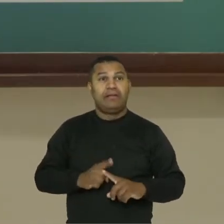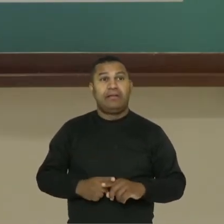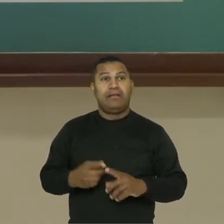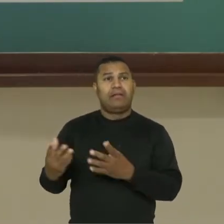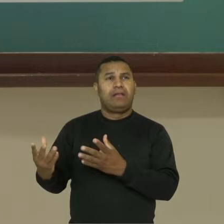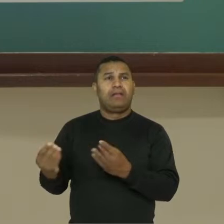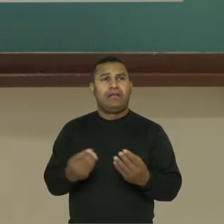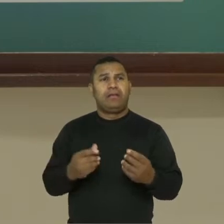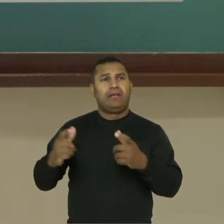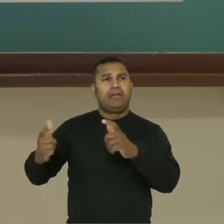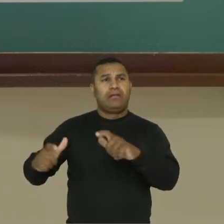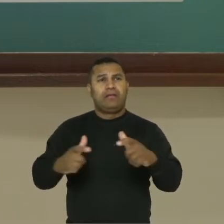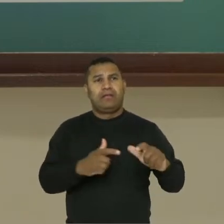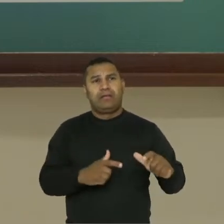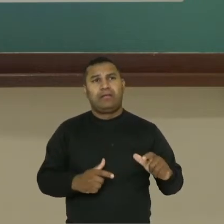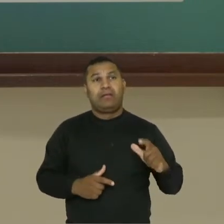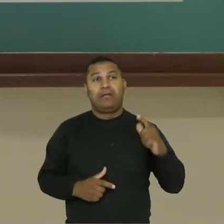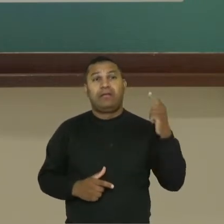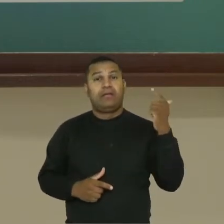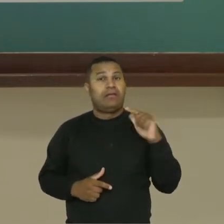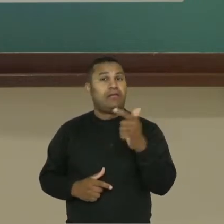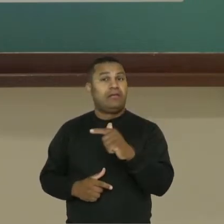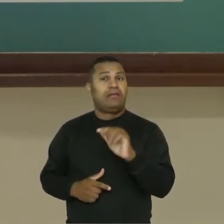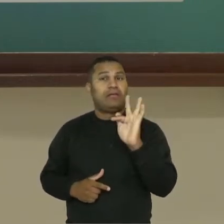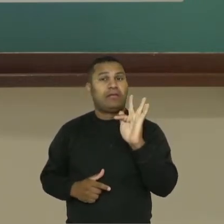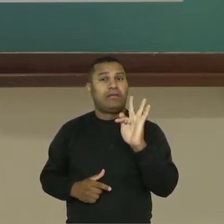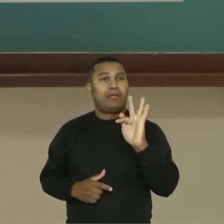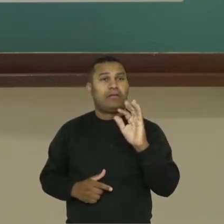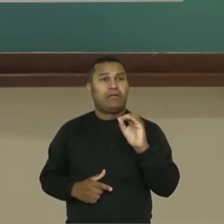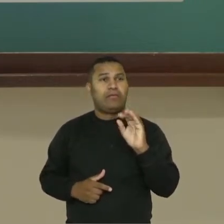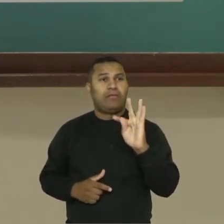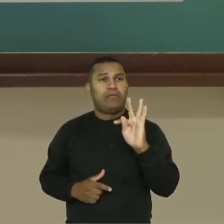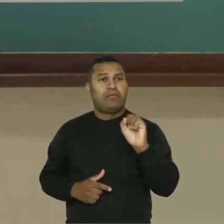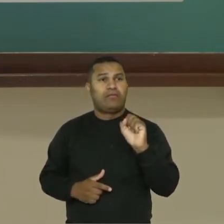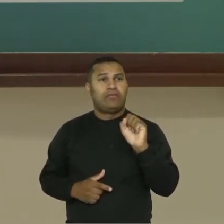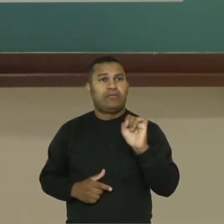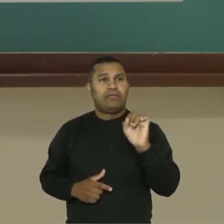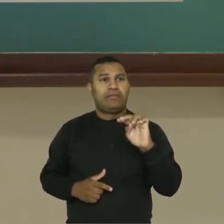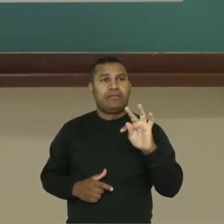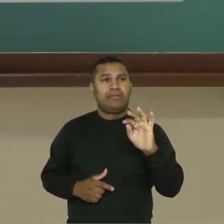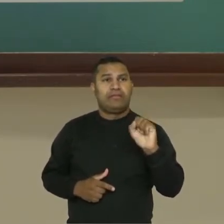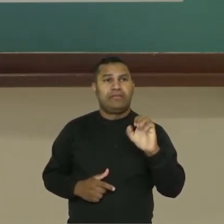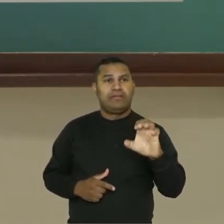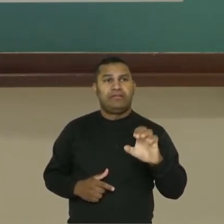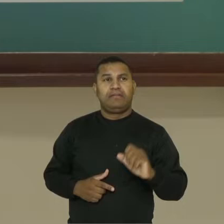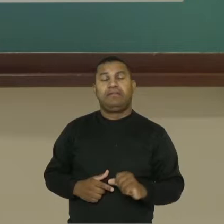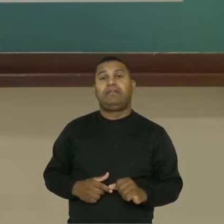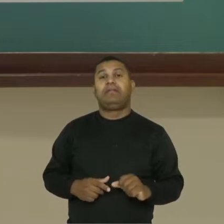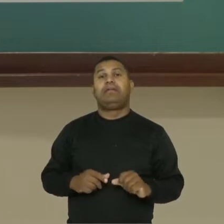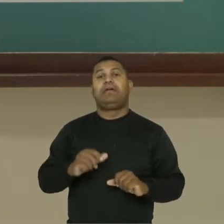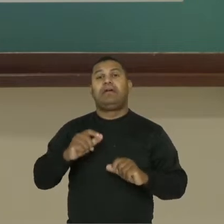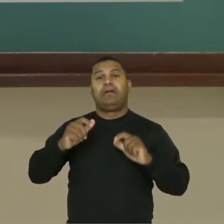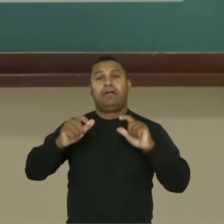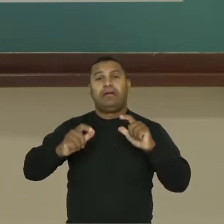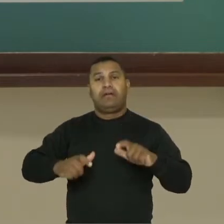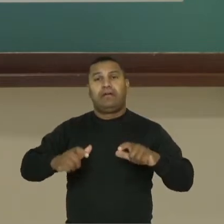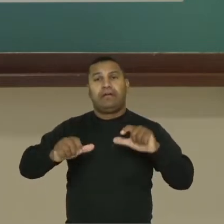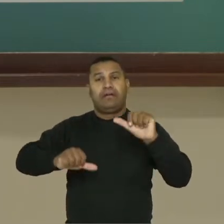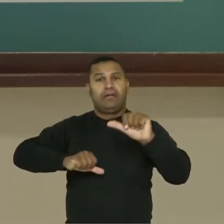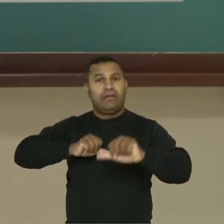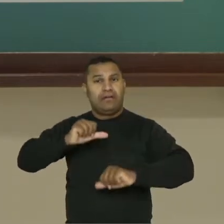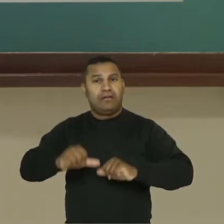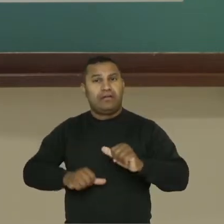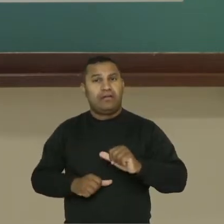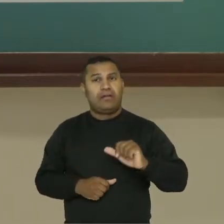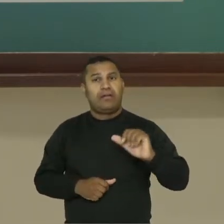sim, algo que consegue se produzir energia a partir de matéria presente no meio, que seria ali a